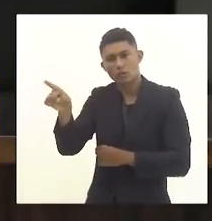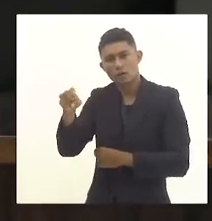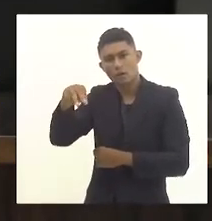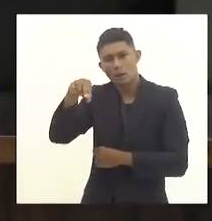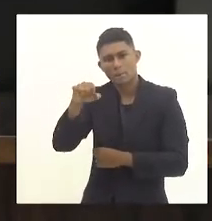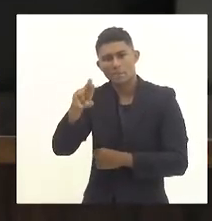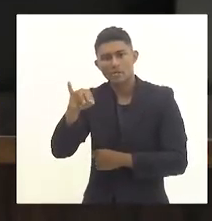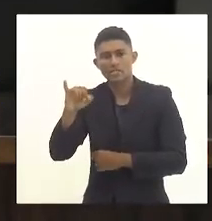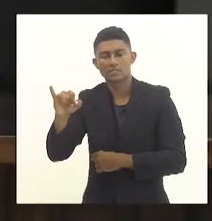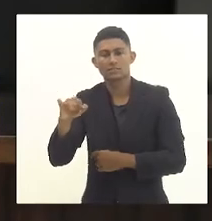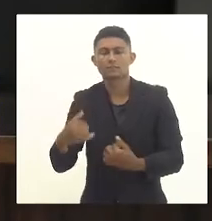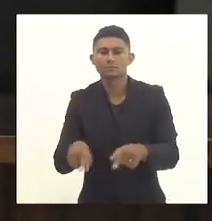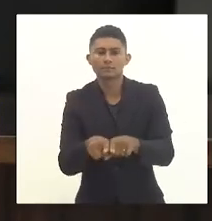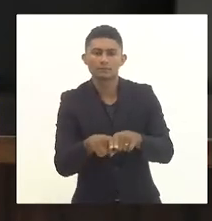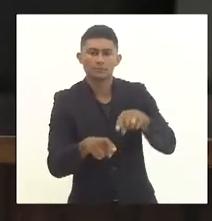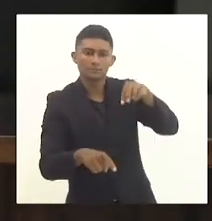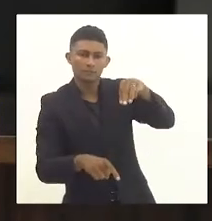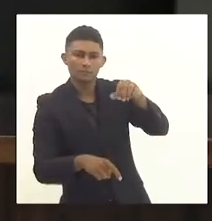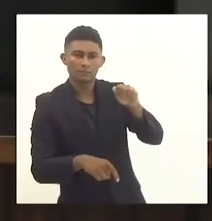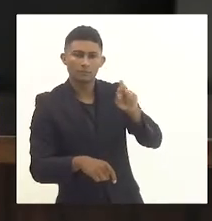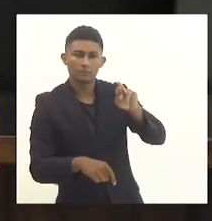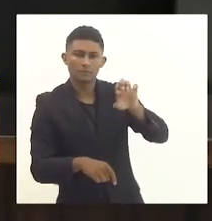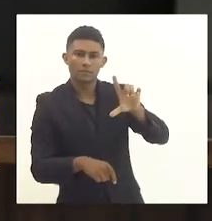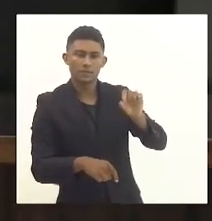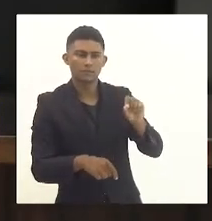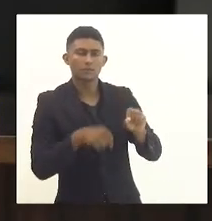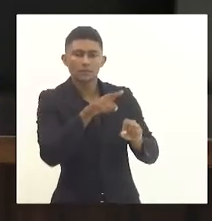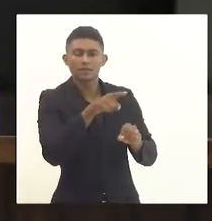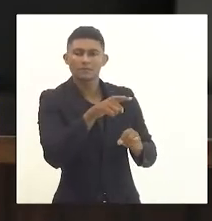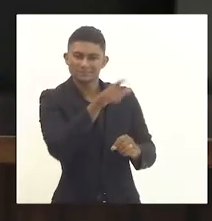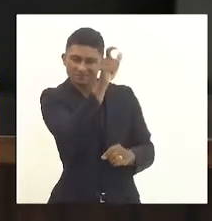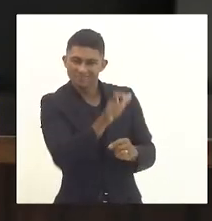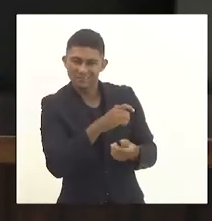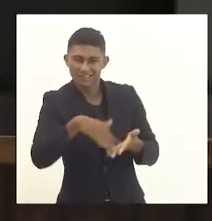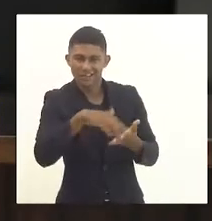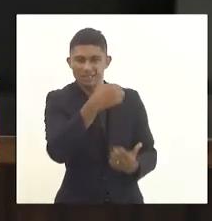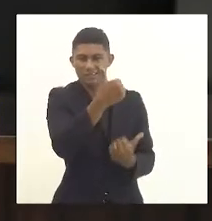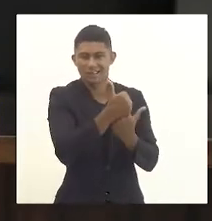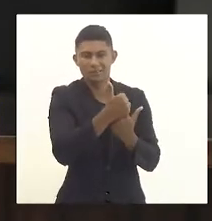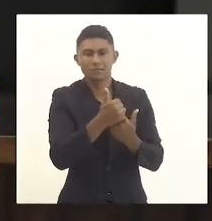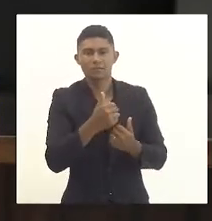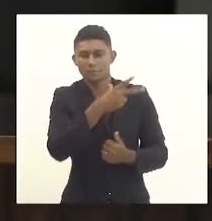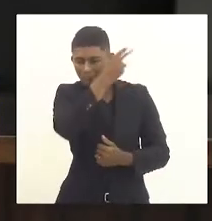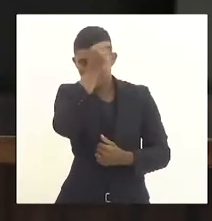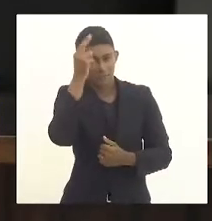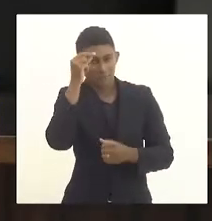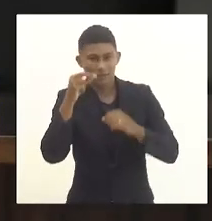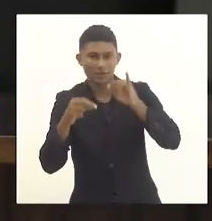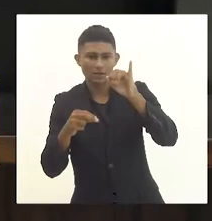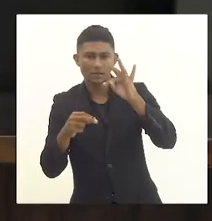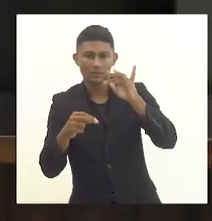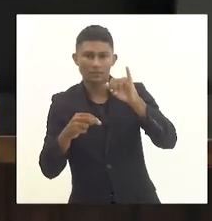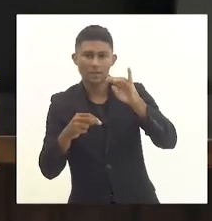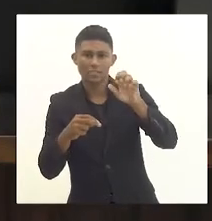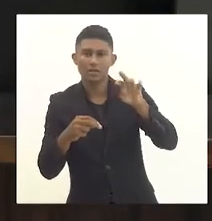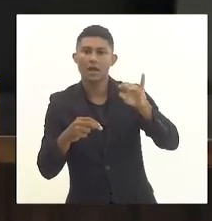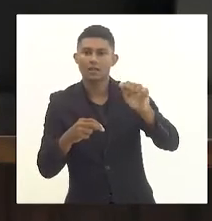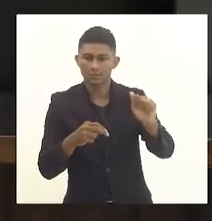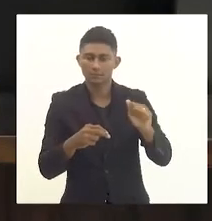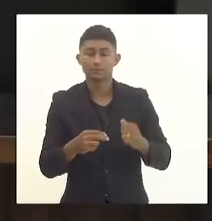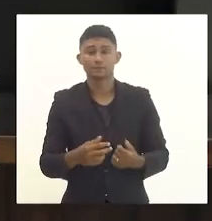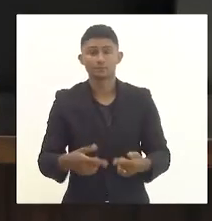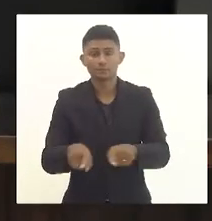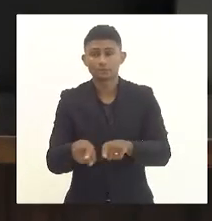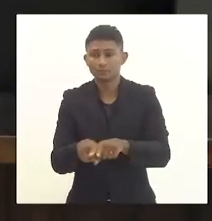Marcelo Lessa, subsecretário de Projetos da Prefeitura de Itatiaia. Laurênio Aguiar, subsecretário de Desenvolvimento